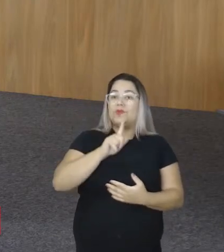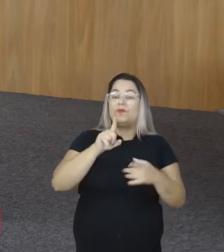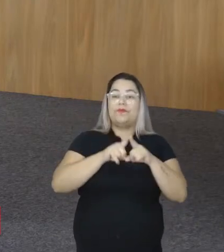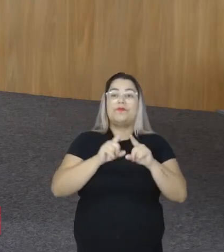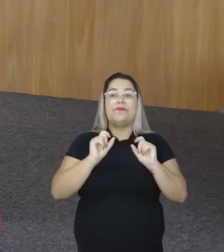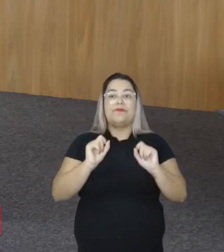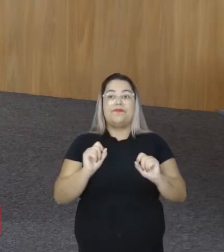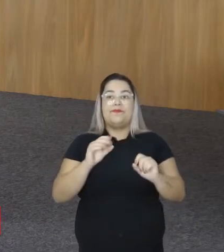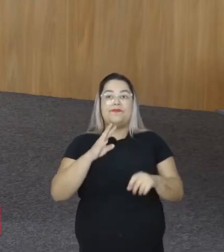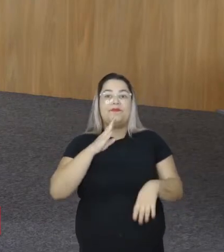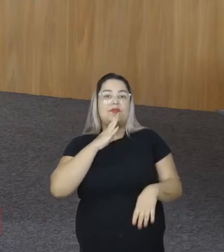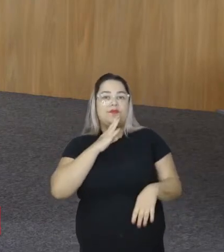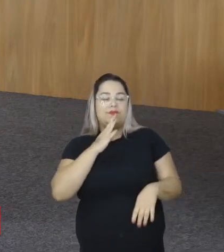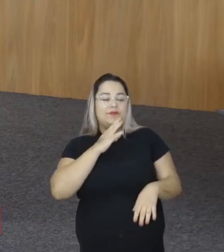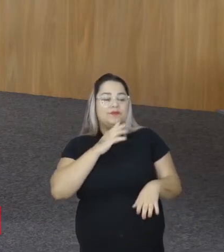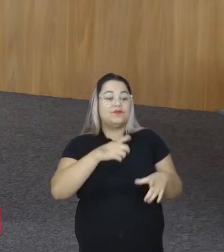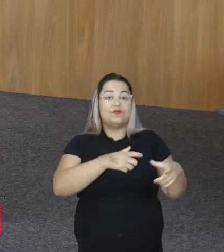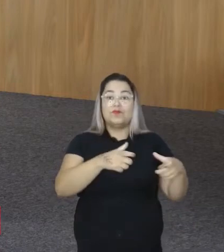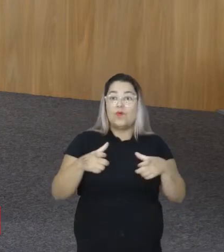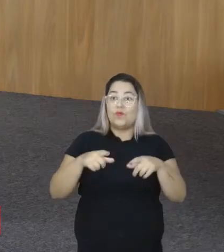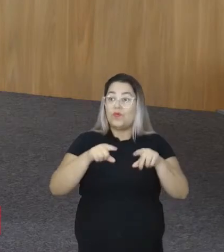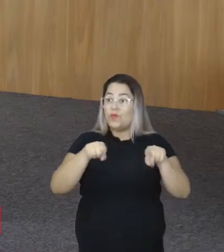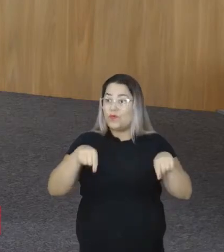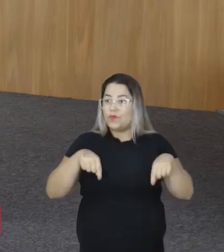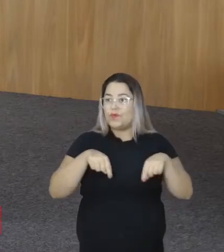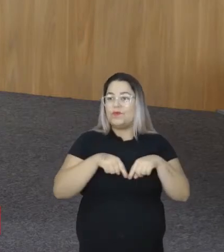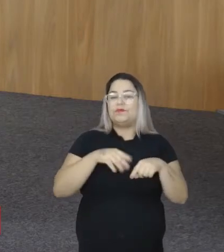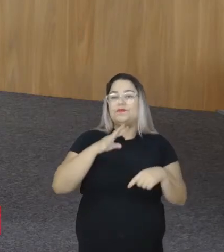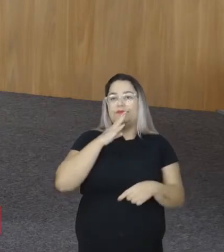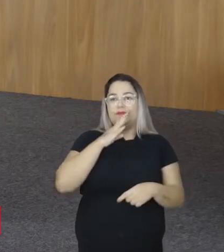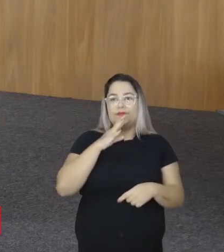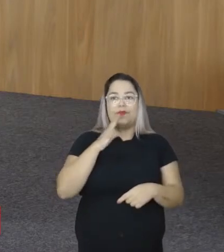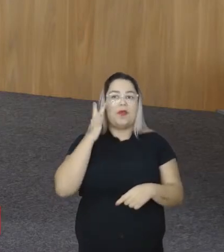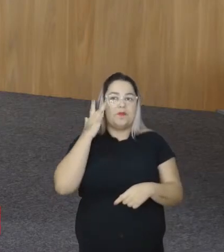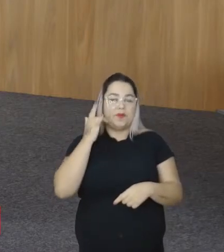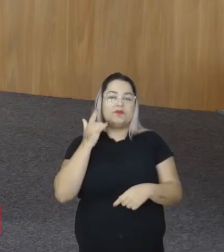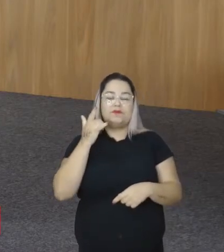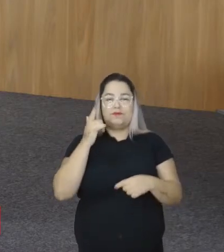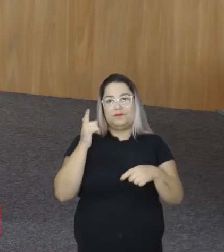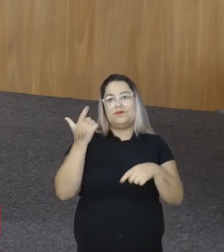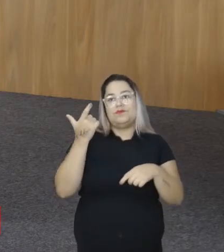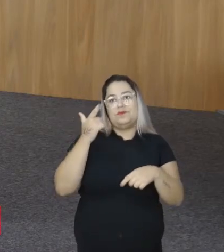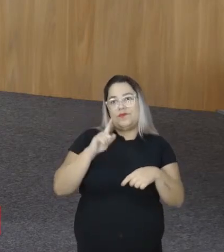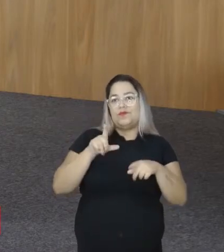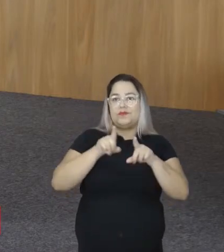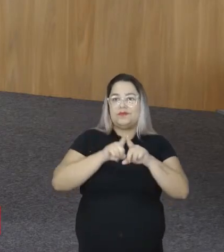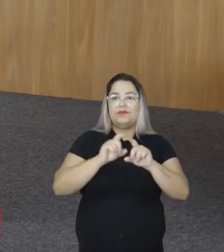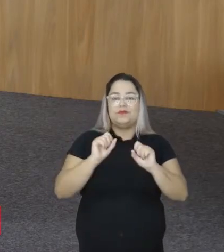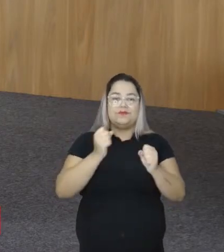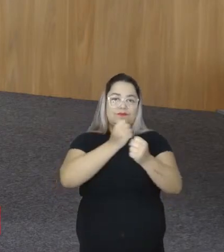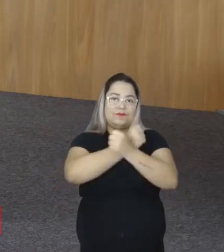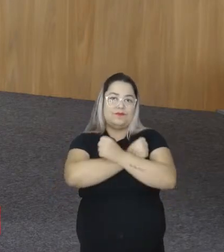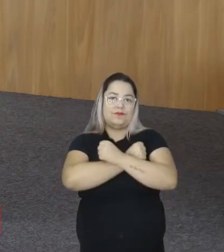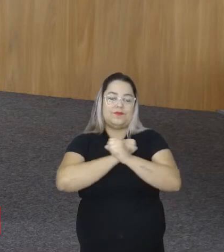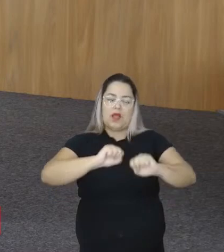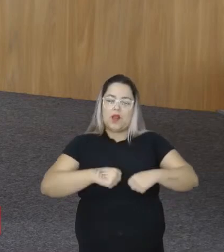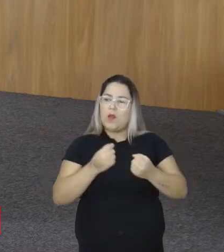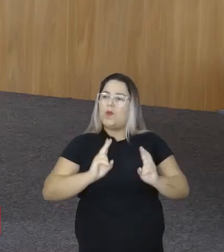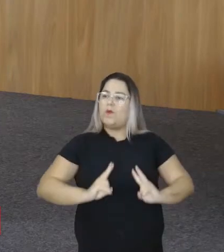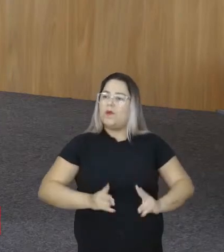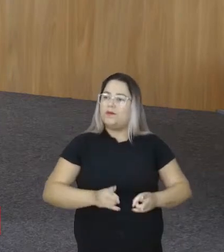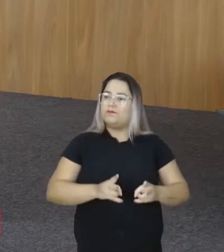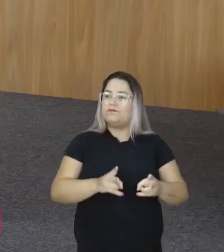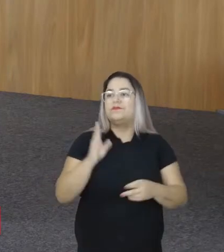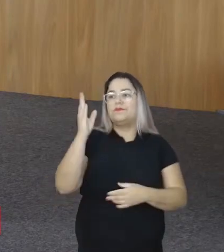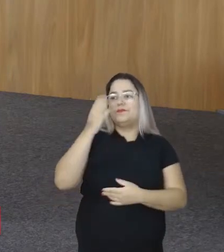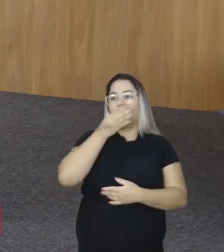aí para conhecer o estúdio, visitar vocês. Espero que amanhã dê tempo também de fazer isso. Forte abraço, vamos à luta, que a luta continua, como diz